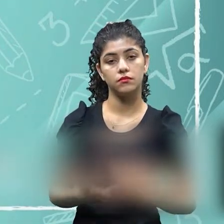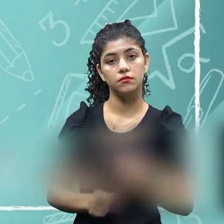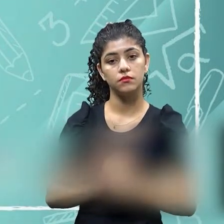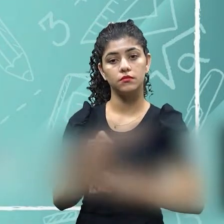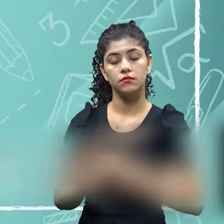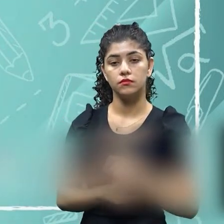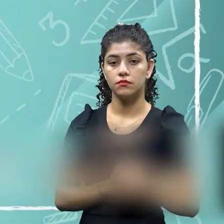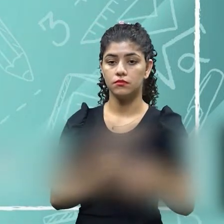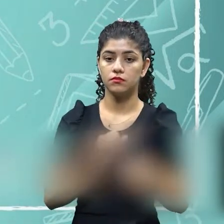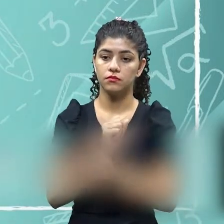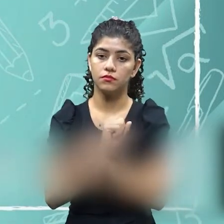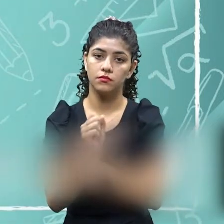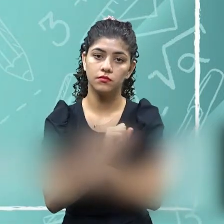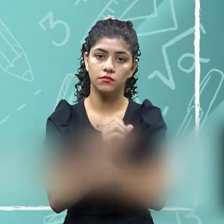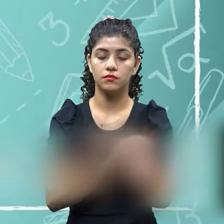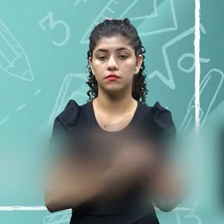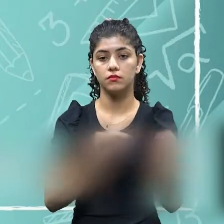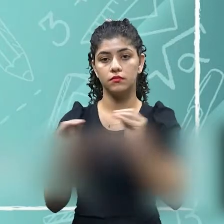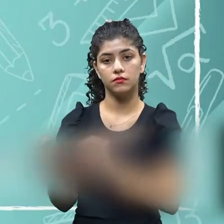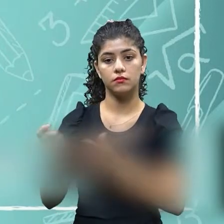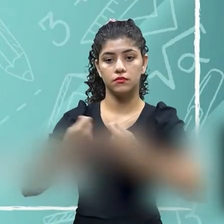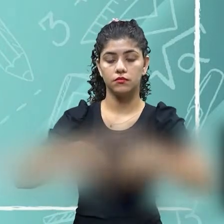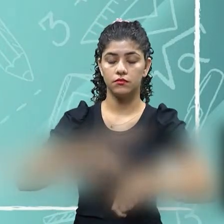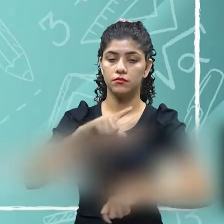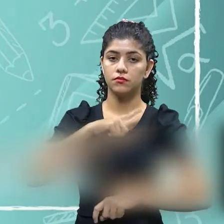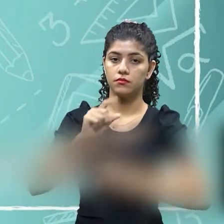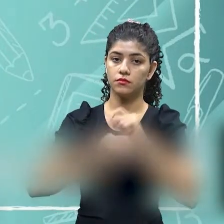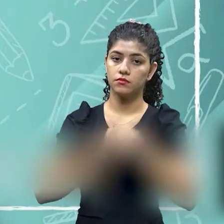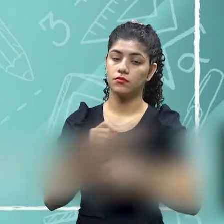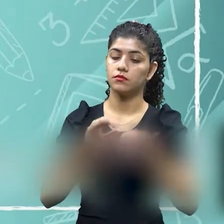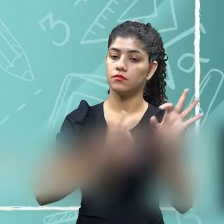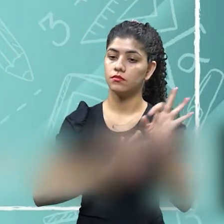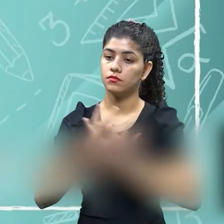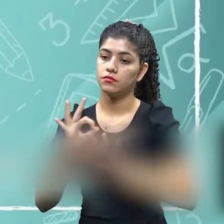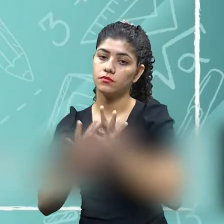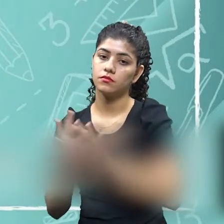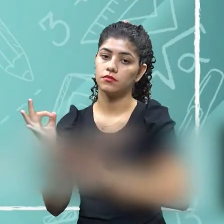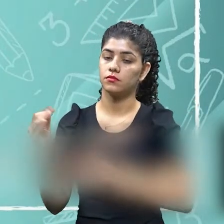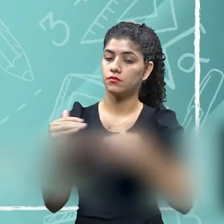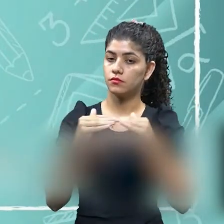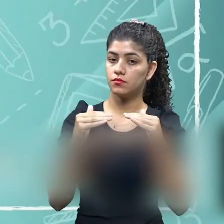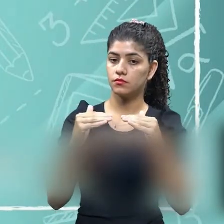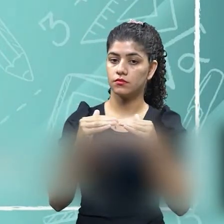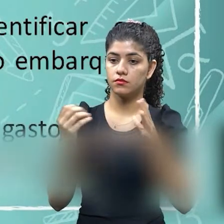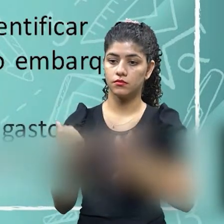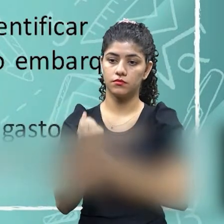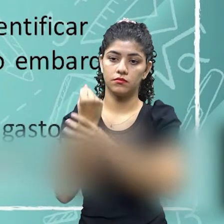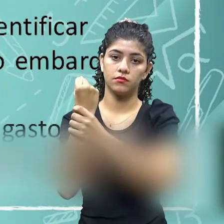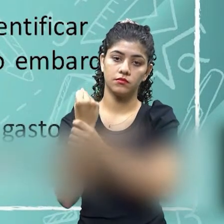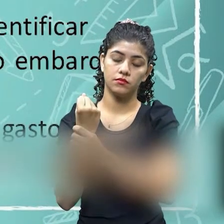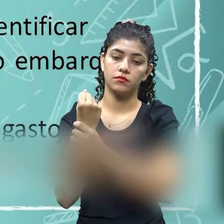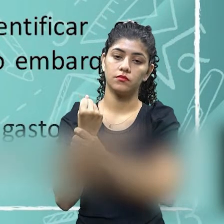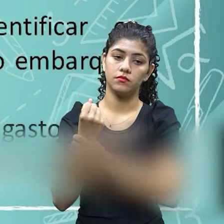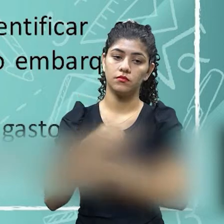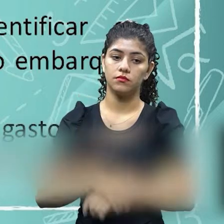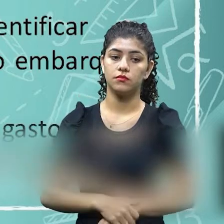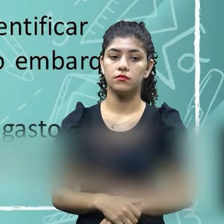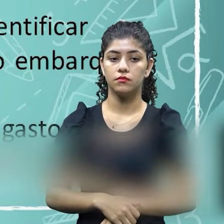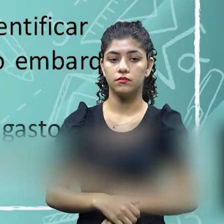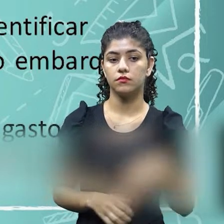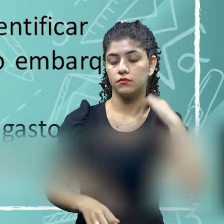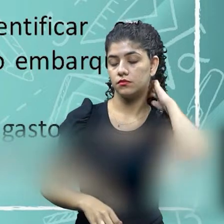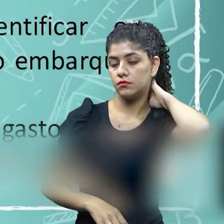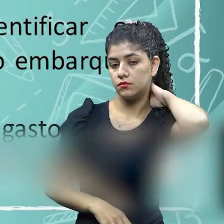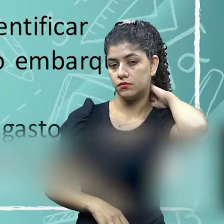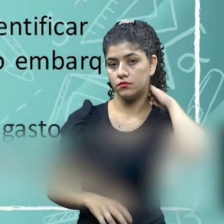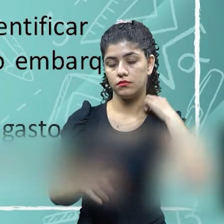veículo que vai fazer o transporte, ele tem que ter as condições adequadas para assegurar o transporte daquela carga. Outro ponto é